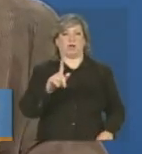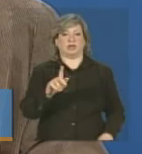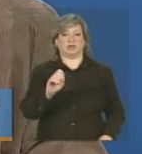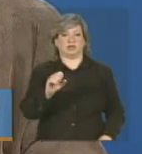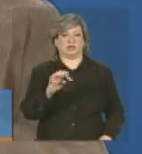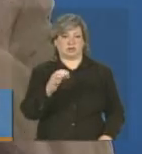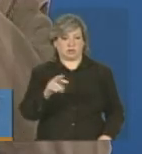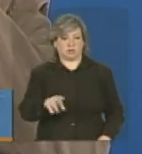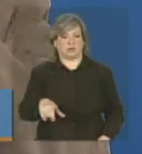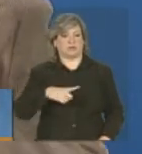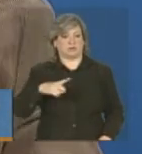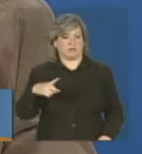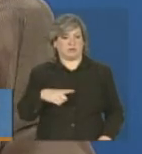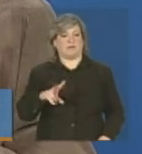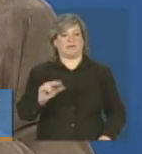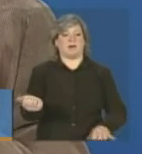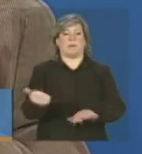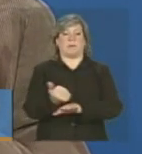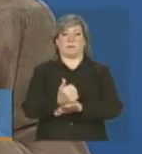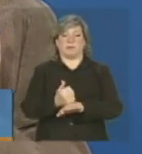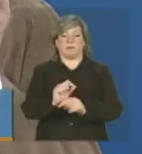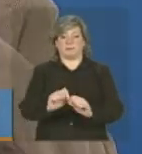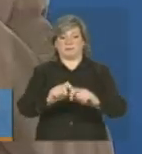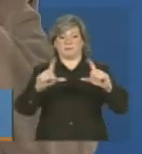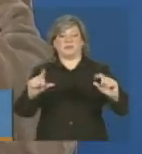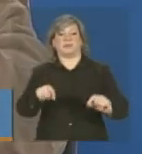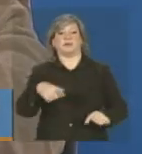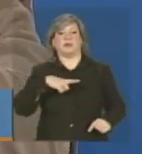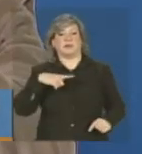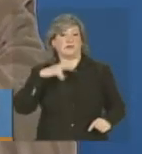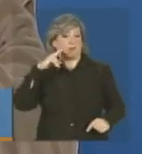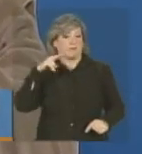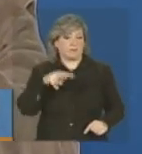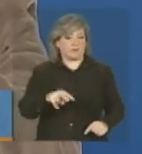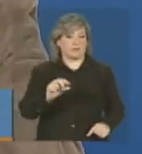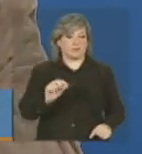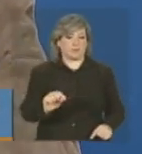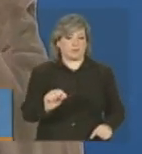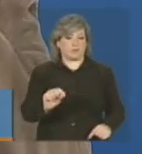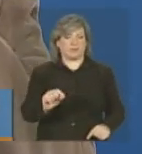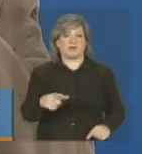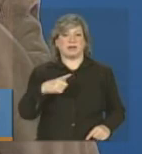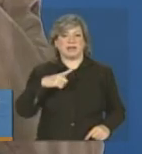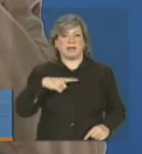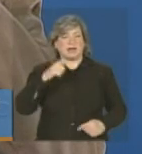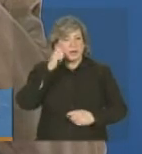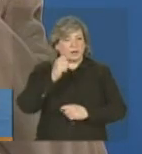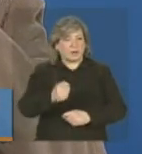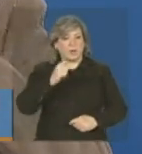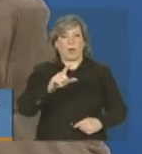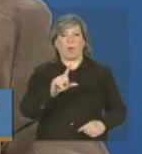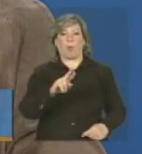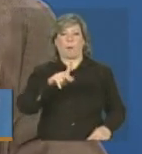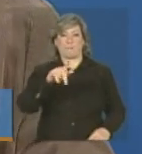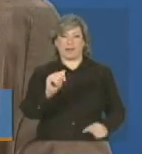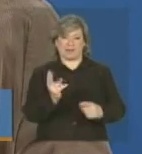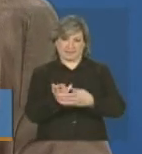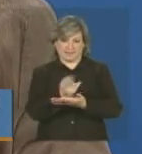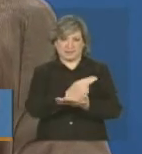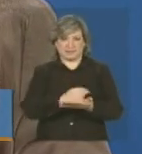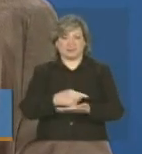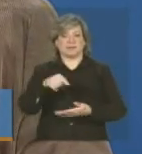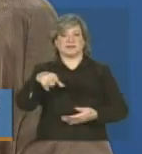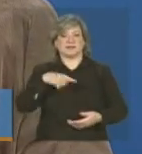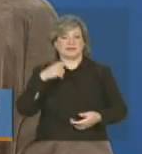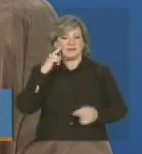Assistência. Vai abrir uma tela em que haverá uma lupa, uma pequena lupa, onde nessa aba você não digita as